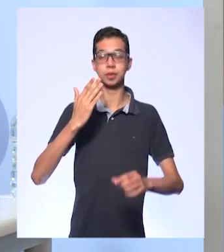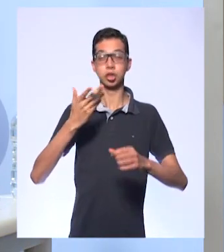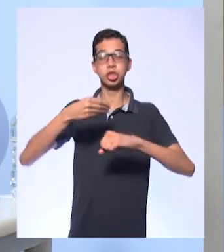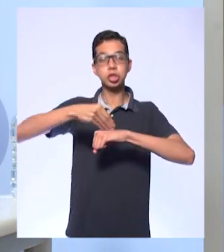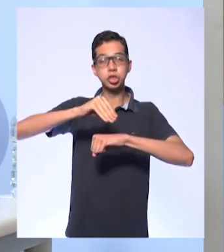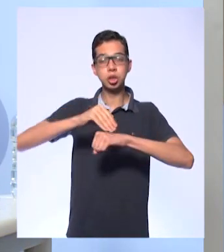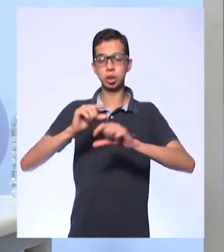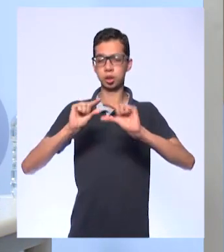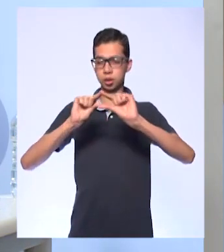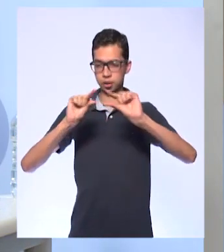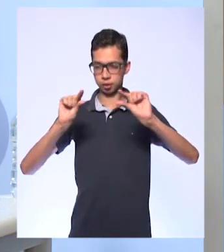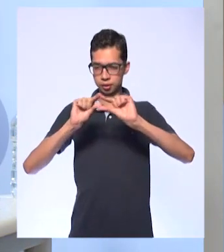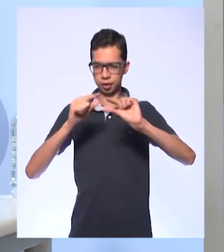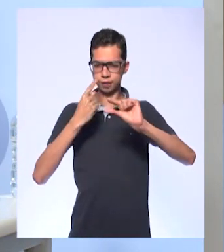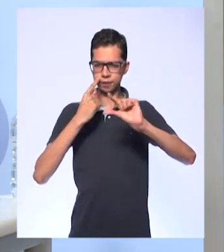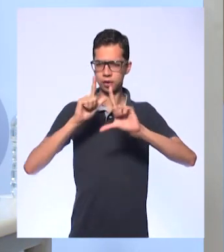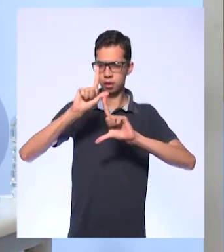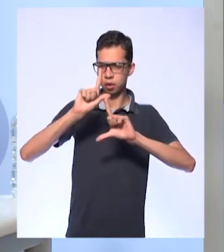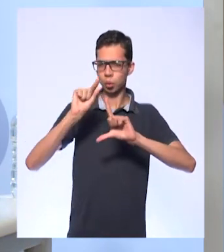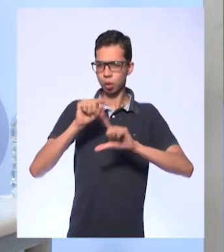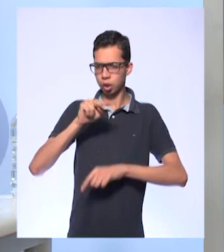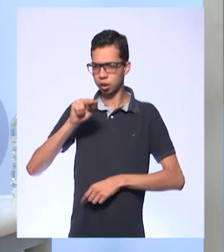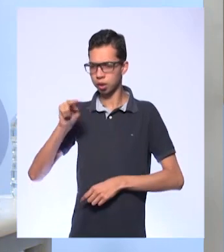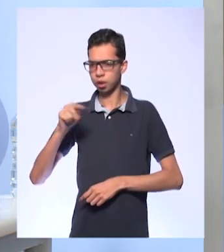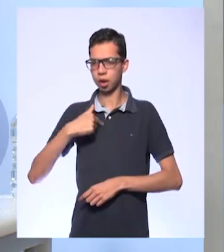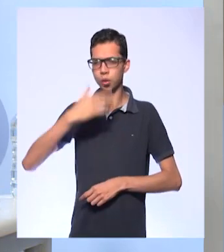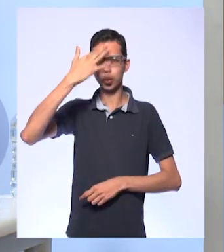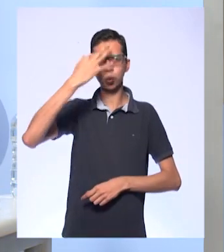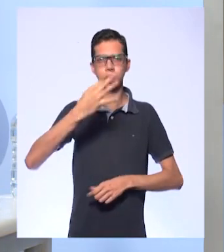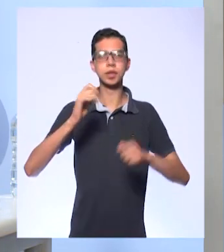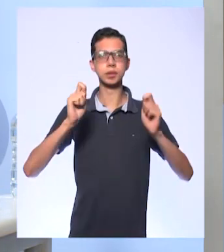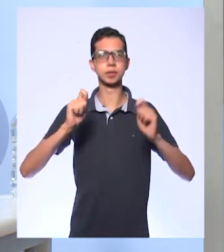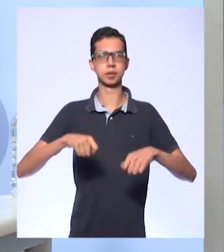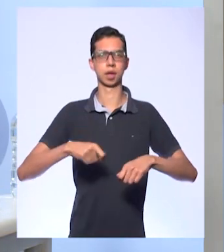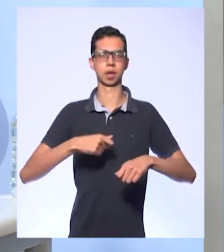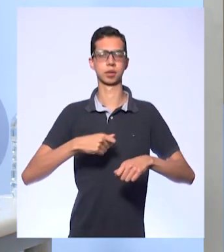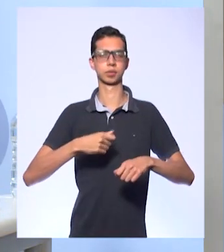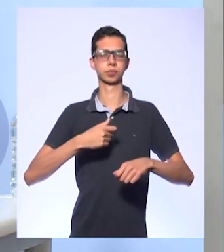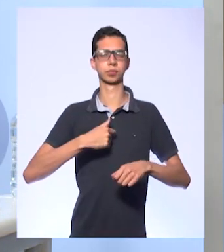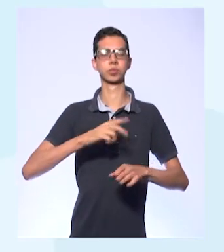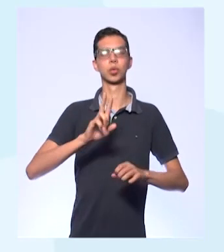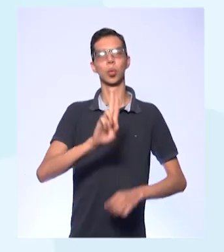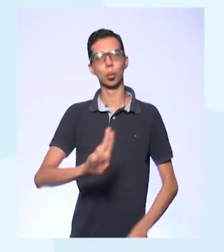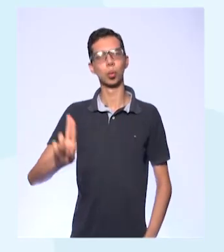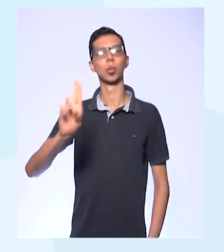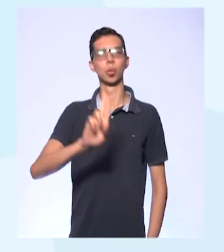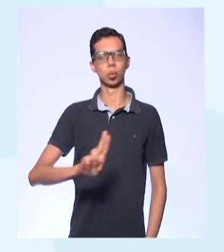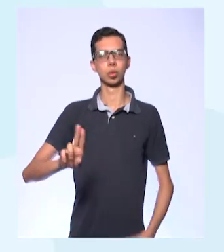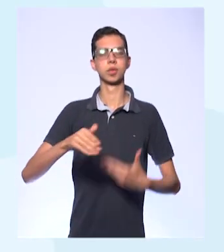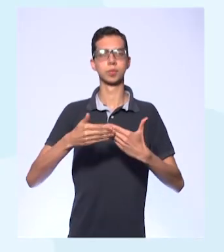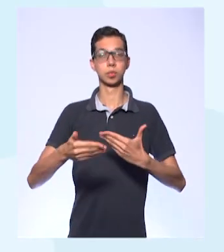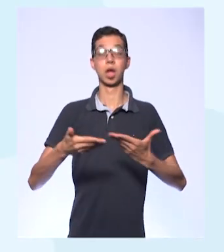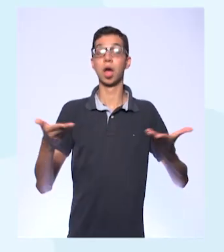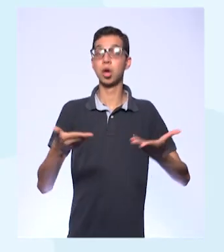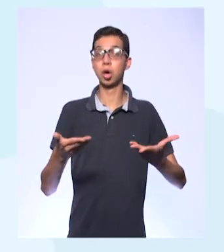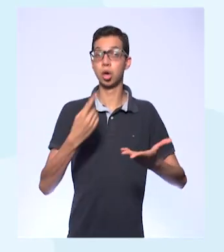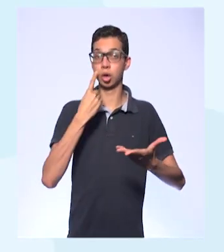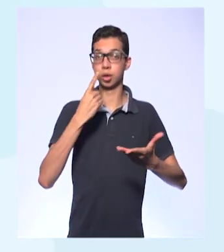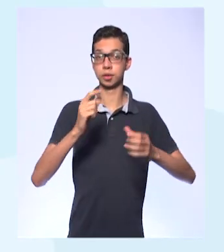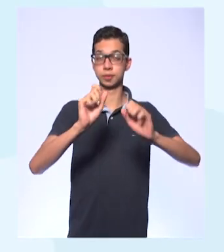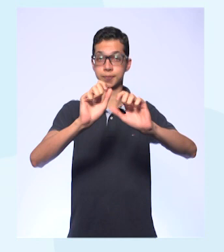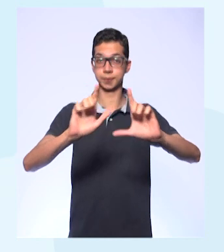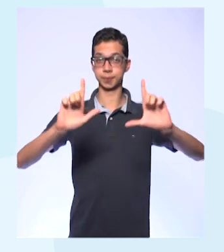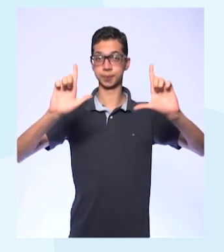legenda, eu vou começar a trabalhar com a tabela periódica, né? Que nem eu coloquei para vocês um pouquinho mais ampliado aqui, ó. Então, eu tenho lá a